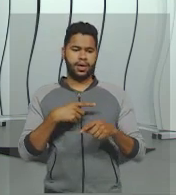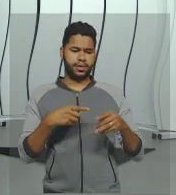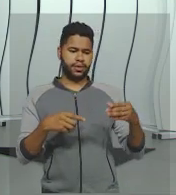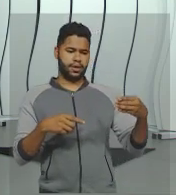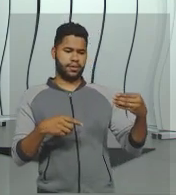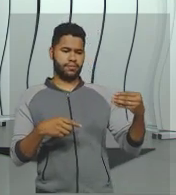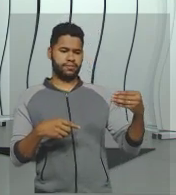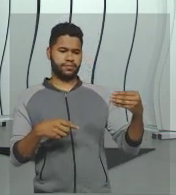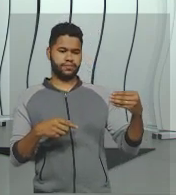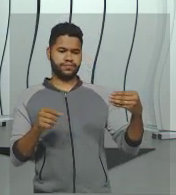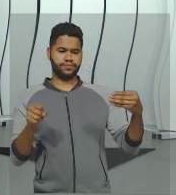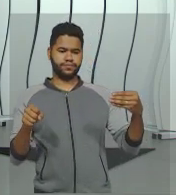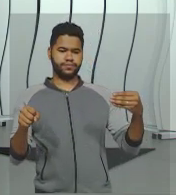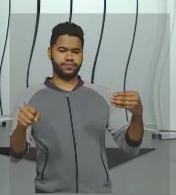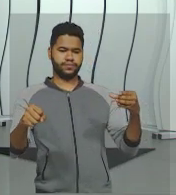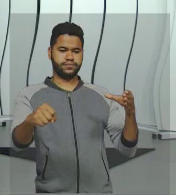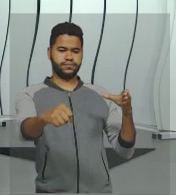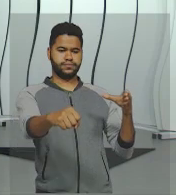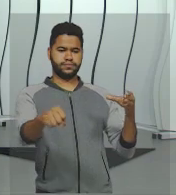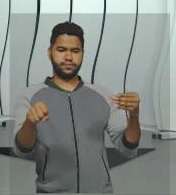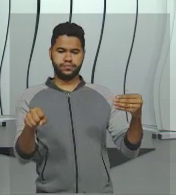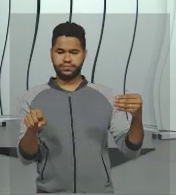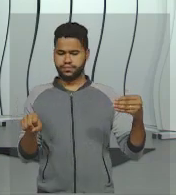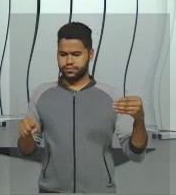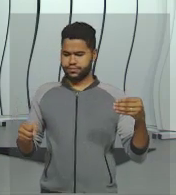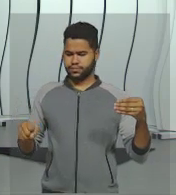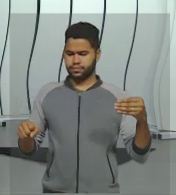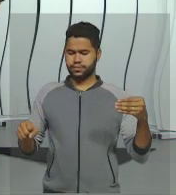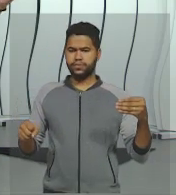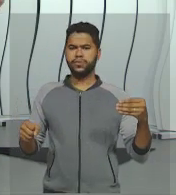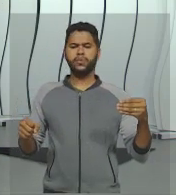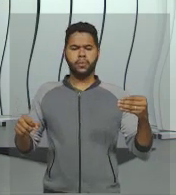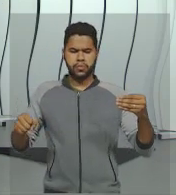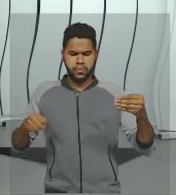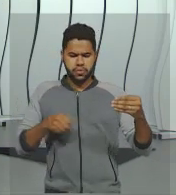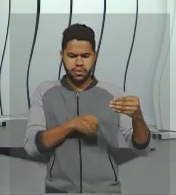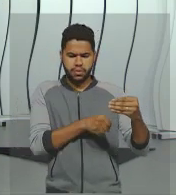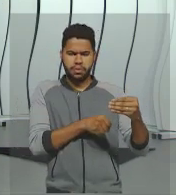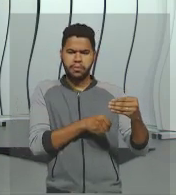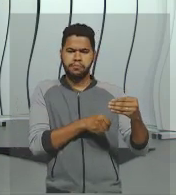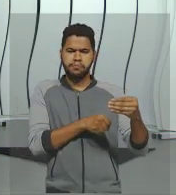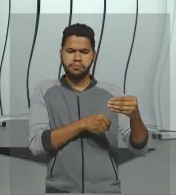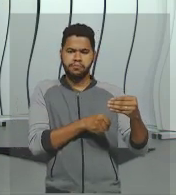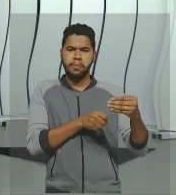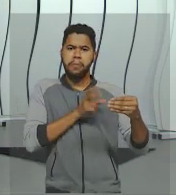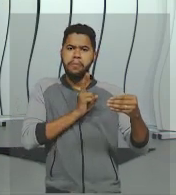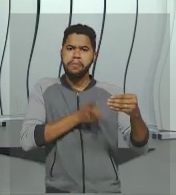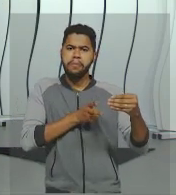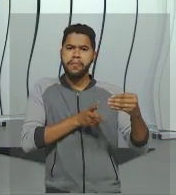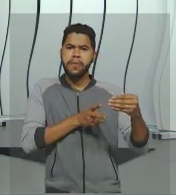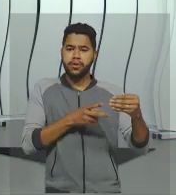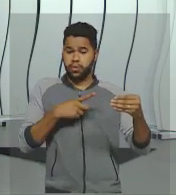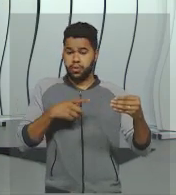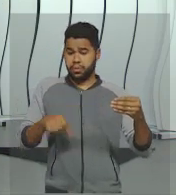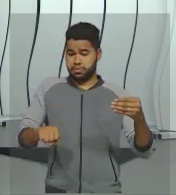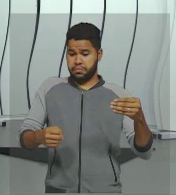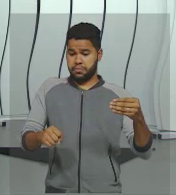dobradiças? Por que tem que ser dessa forma? Por que, por exemplo, não posso ter uma porta onde a maçaneta está no meio